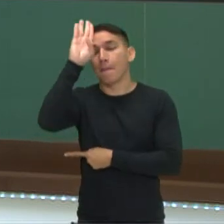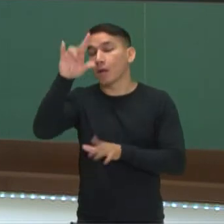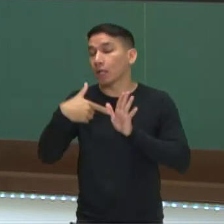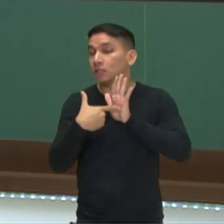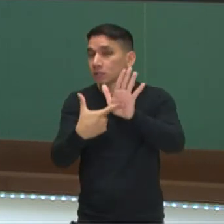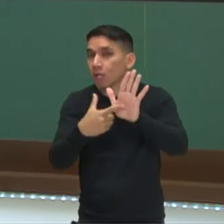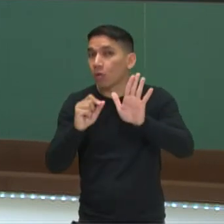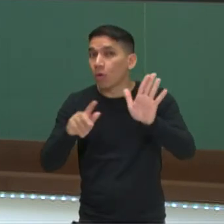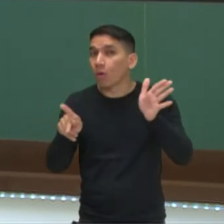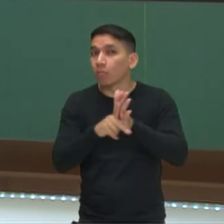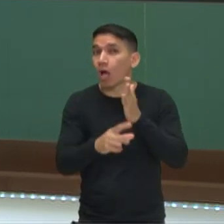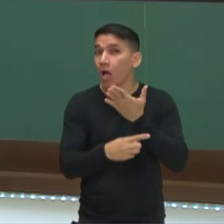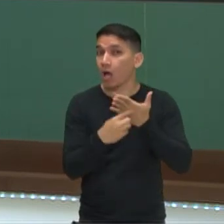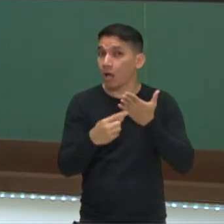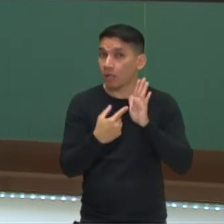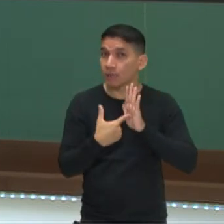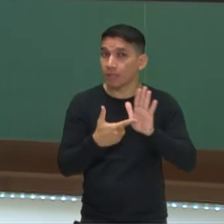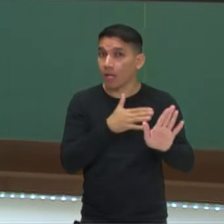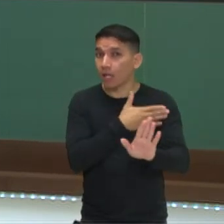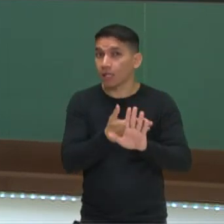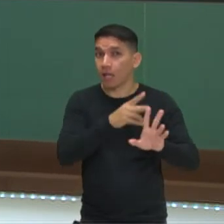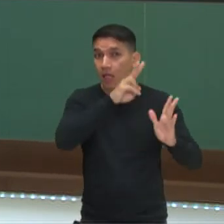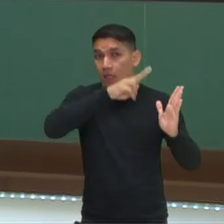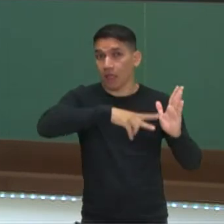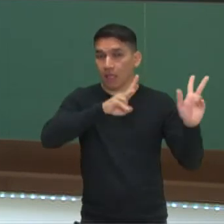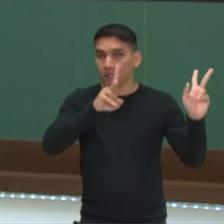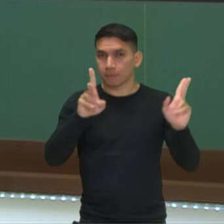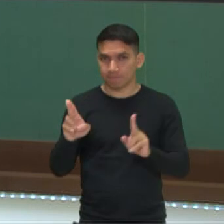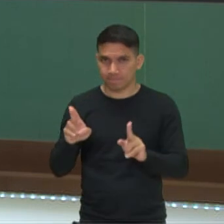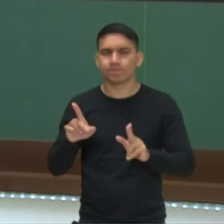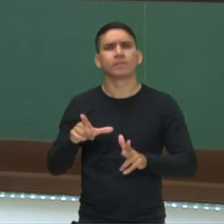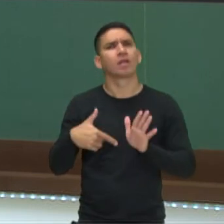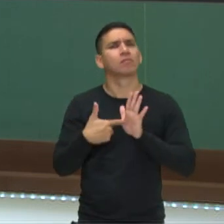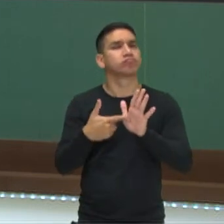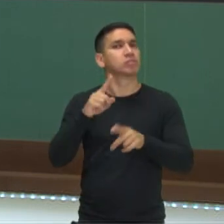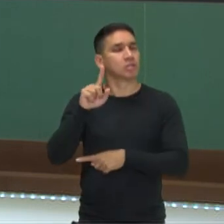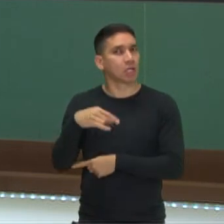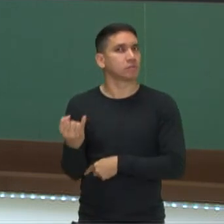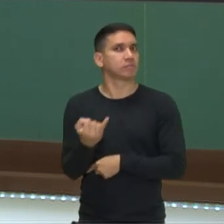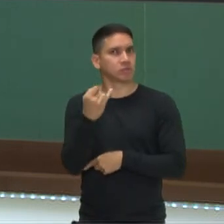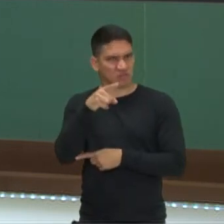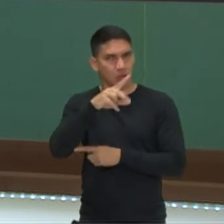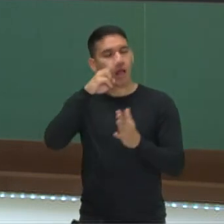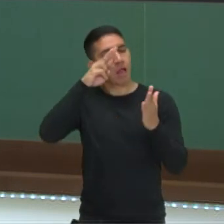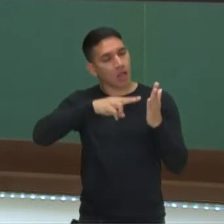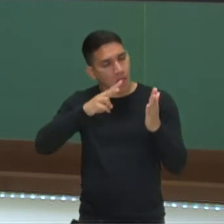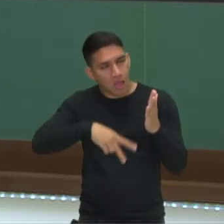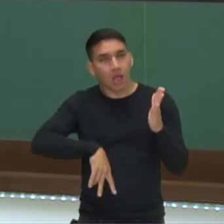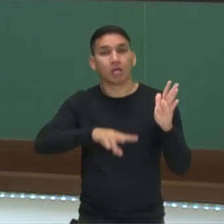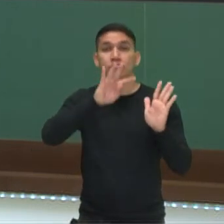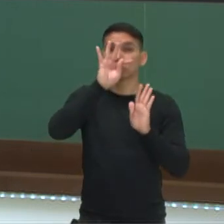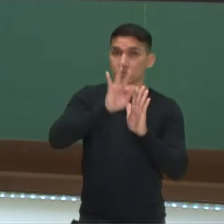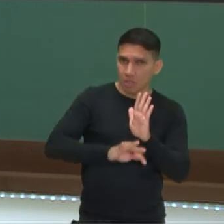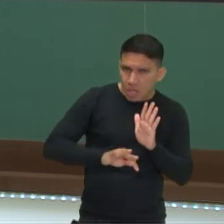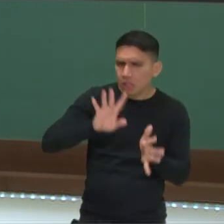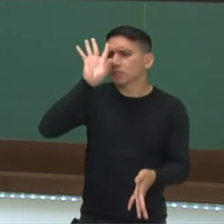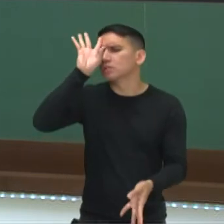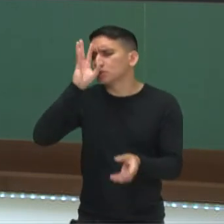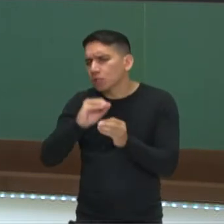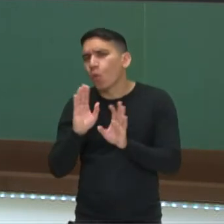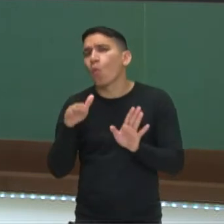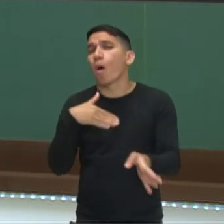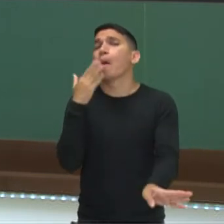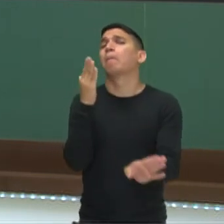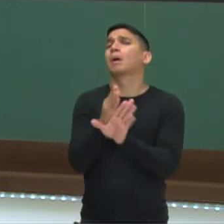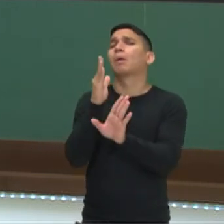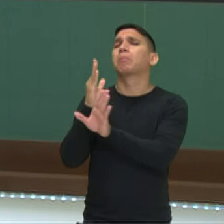apresentadas pelo autor neste trecho lido? Isso é muito importante, você ler um texto e conseguir ali identificar